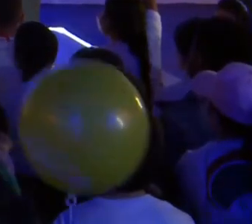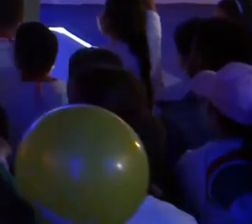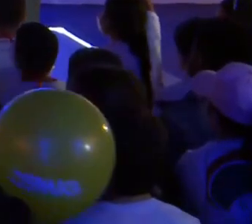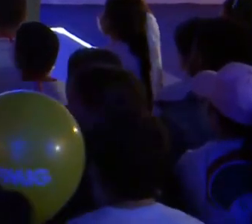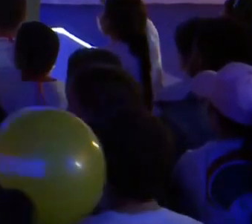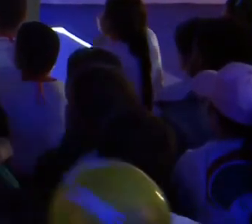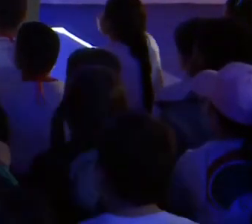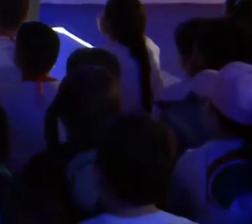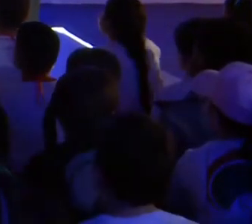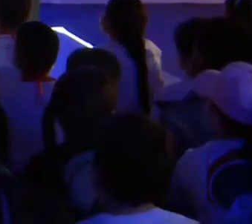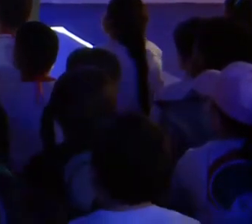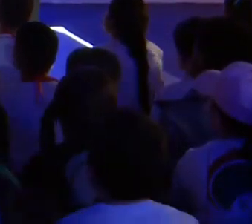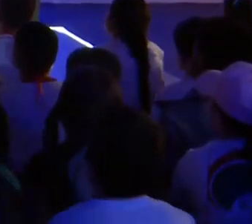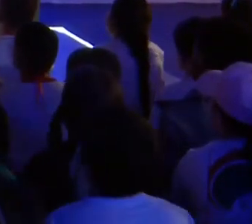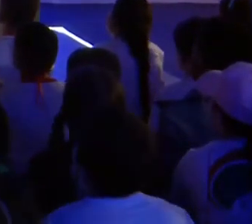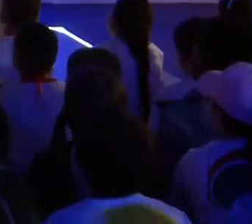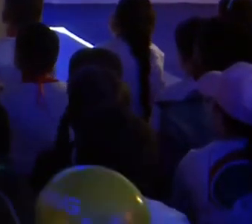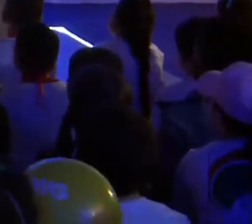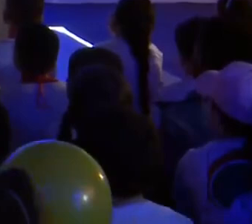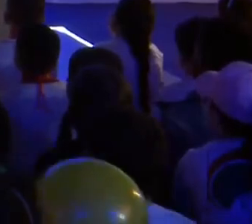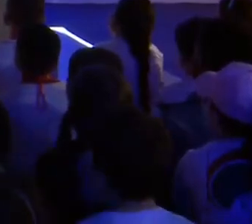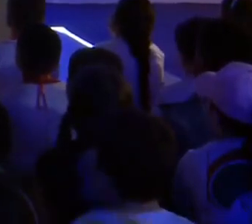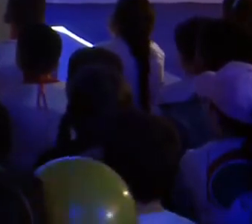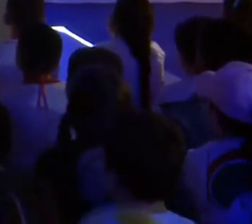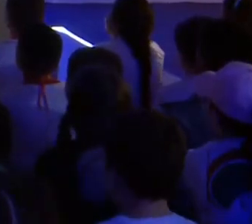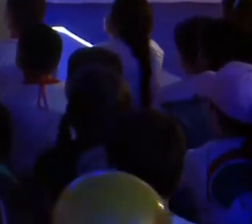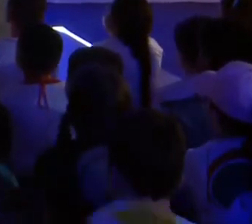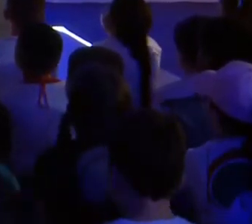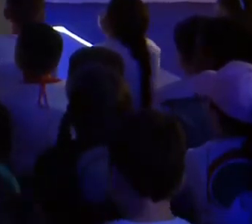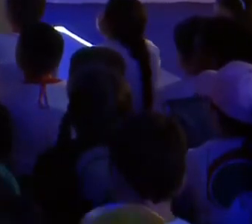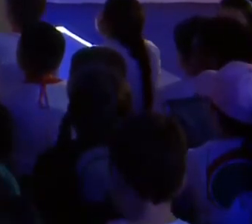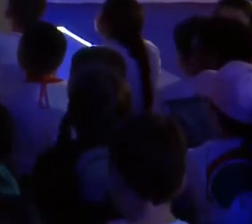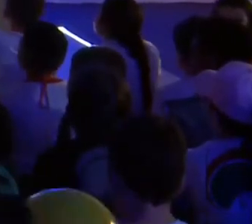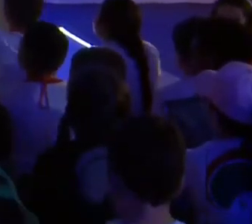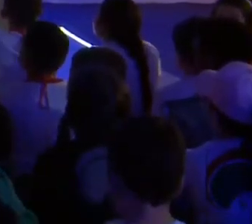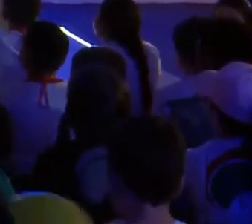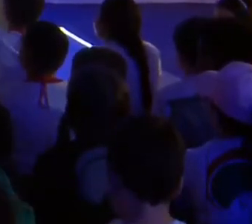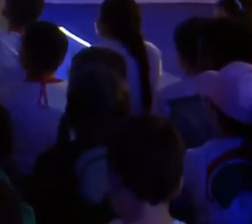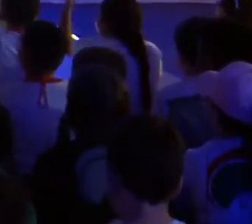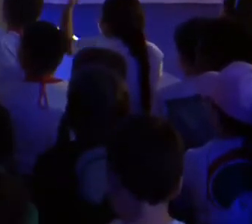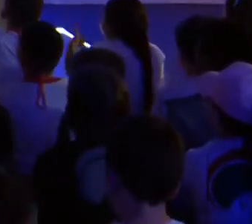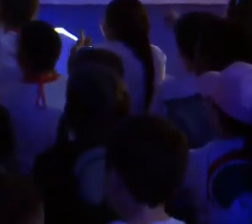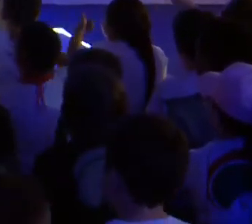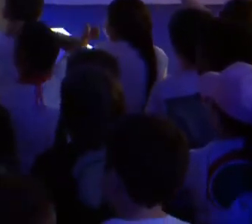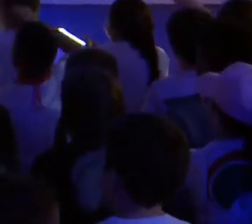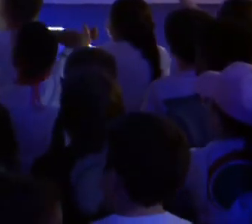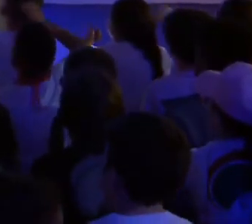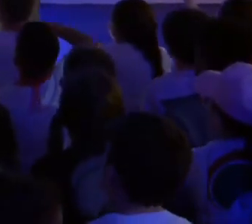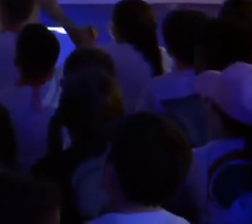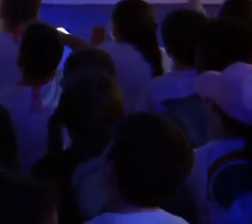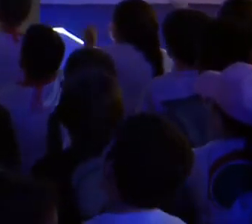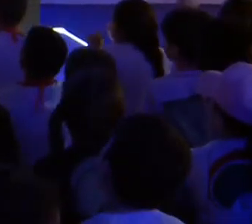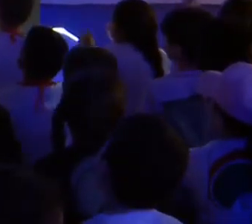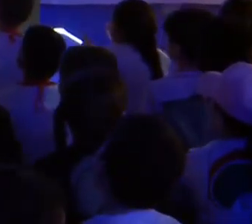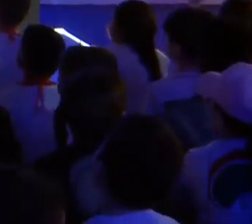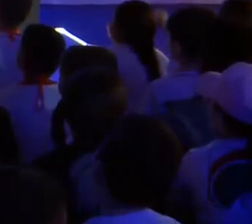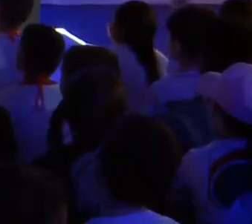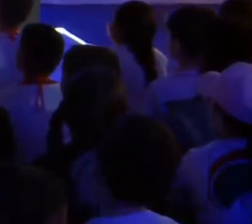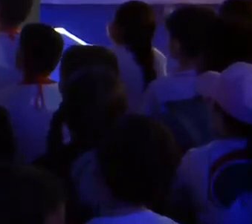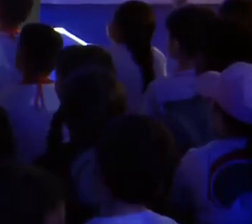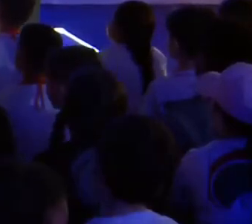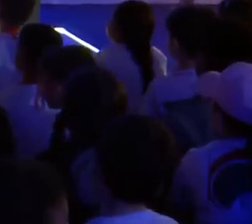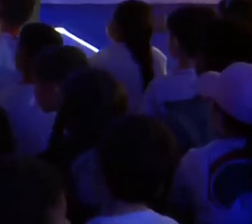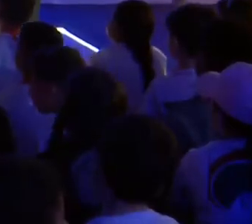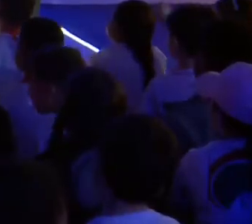chama? Ué, então, vocês já conhecem a história inteira? Ué, todo mundo conhece o Capitão Mergulho? Mas que é isso? Quem que não conhece o